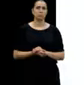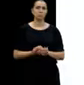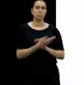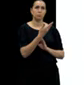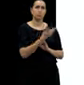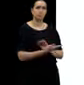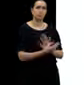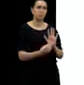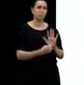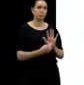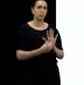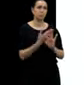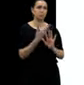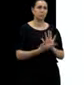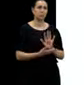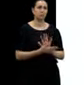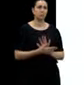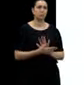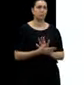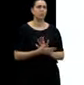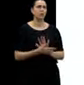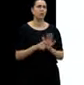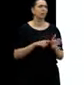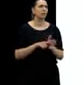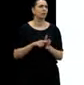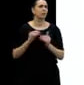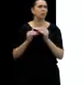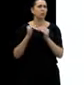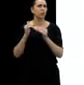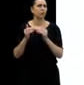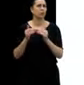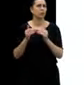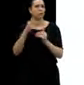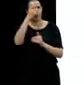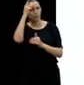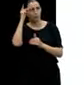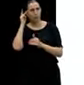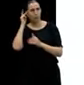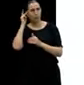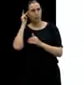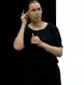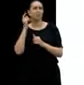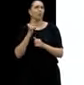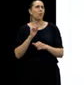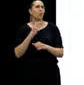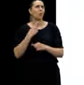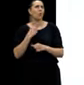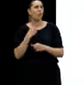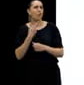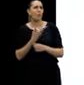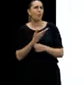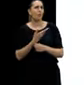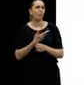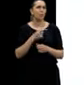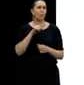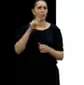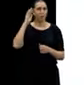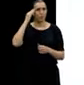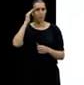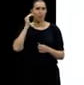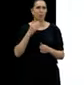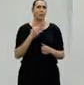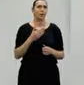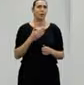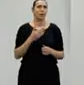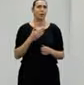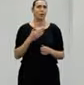Aqui para mostrar para vocês... Vamos ver esses trabalhos envolvidos. Vamos deixar o pessoal com um pouquinho de água na boca? Aqui para vocês entenderem...